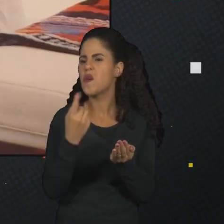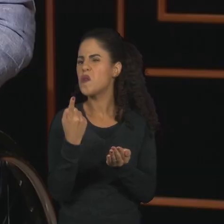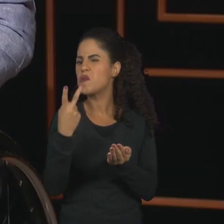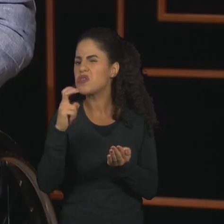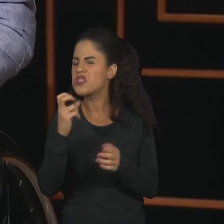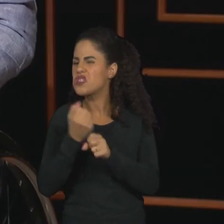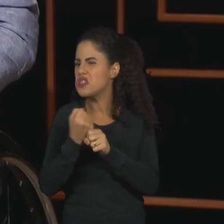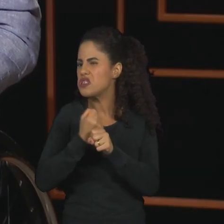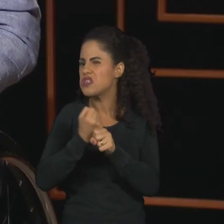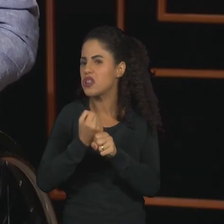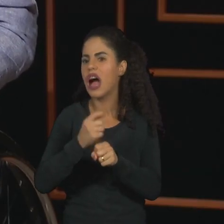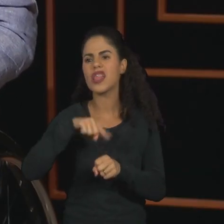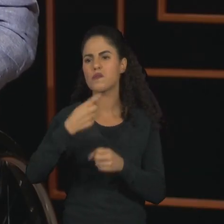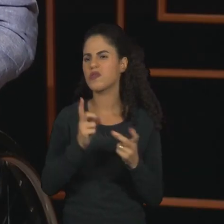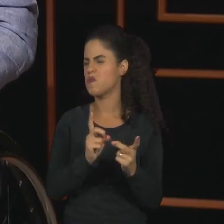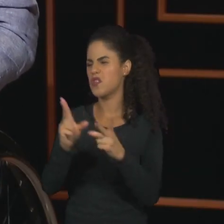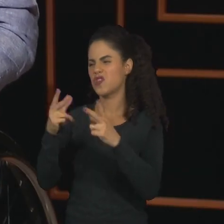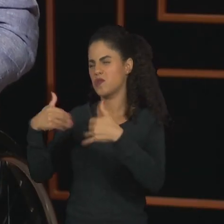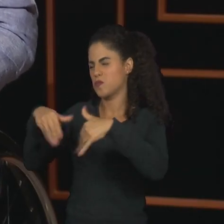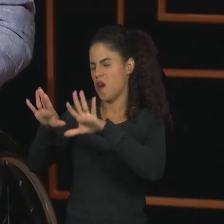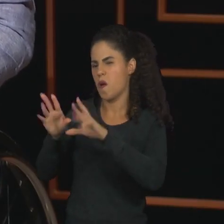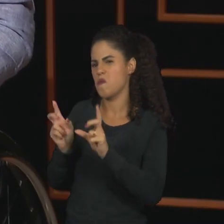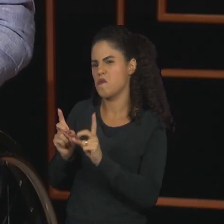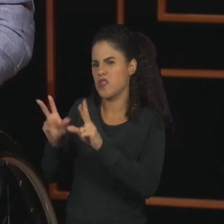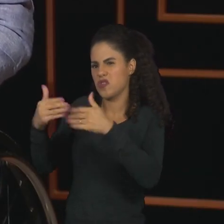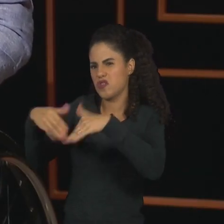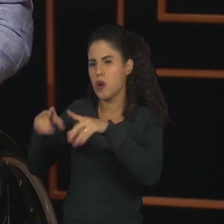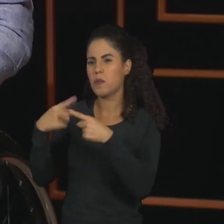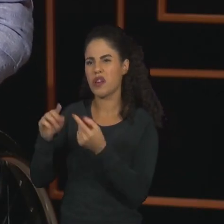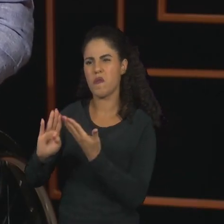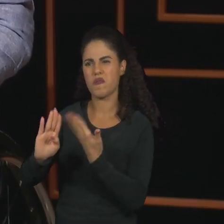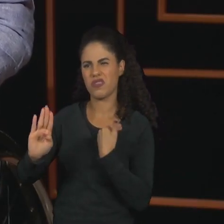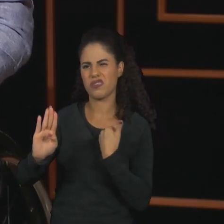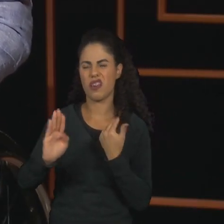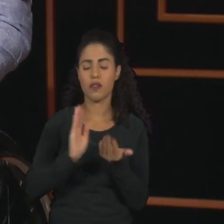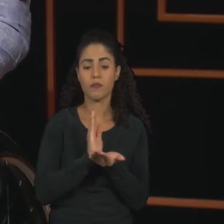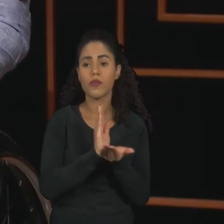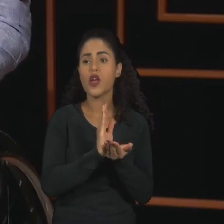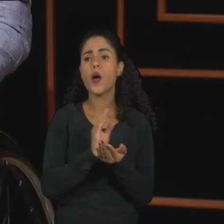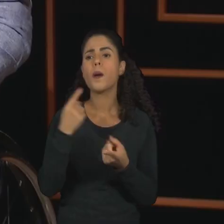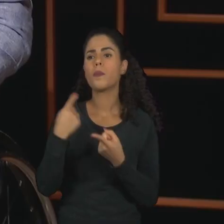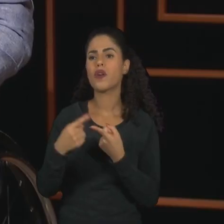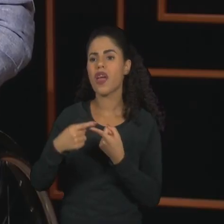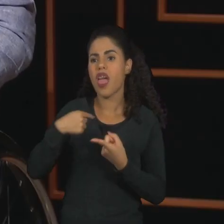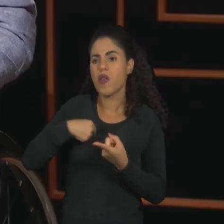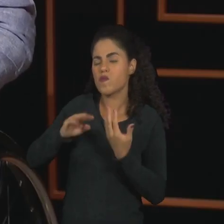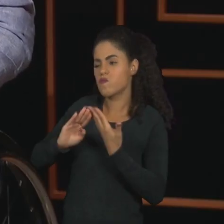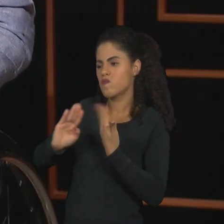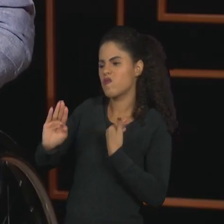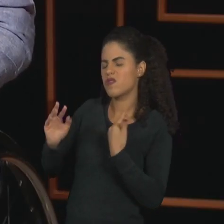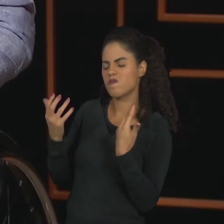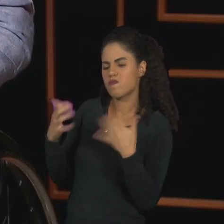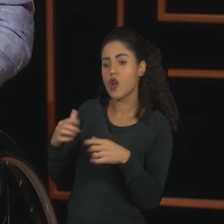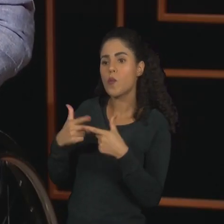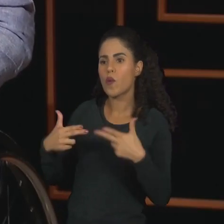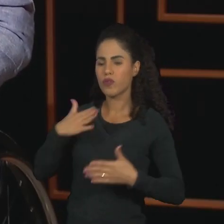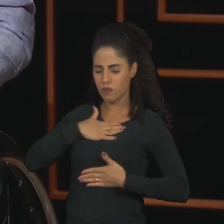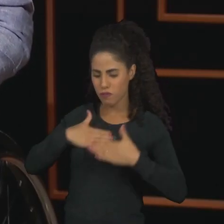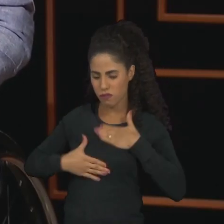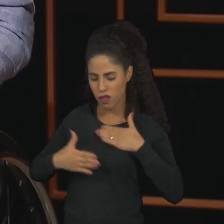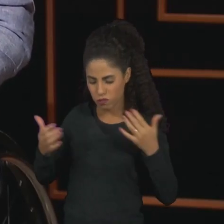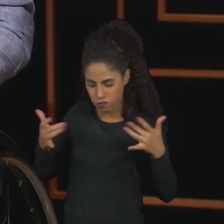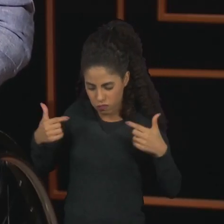15 anos, aí eu vendi ele, quando eu afastei totalmente da vela. Eu me afastei da vela por questões